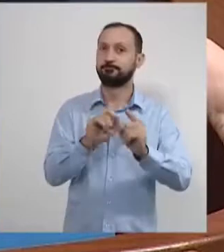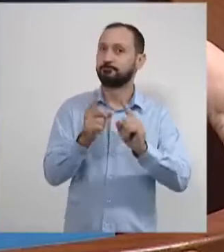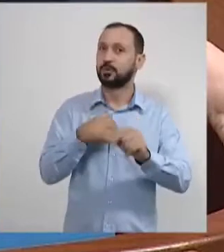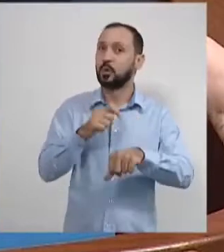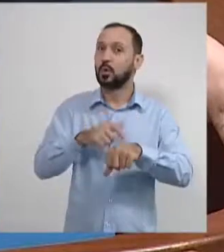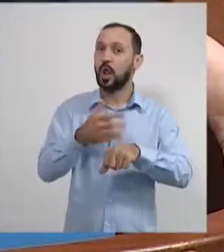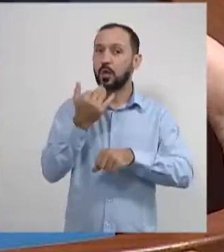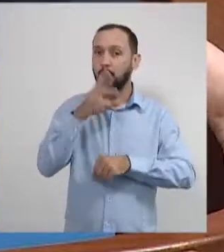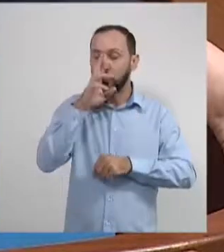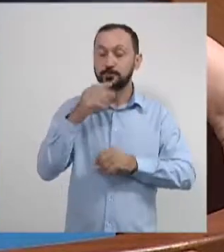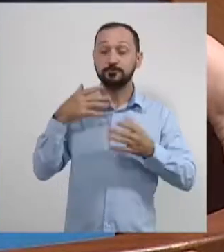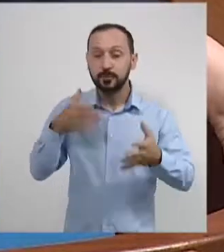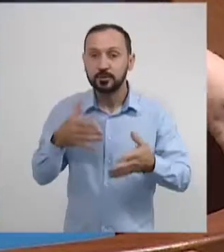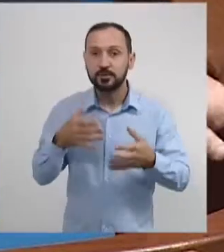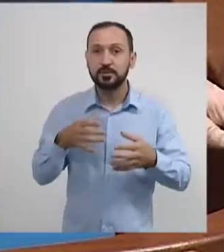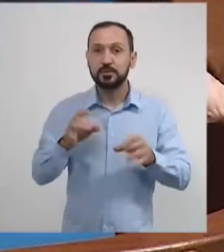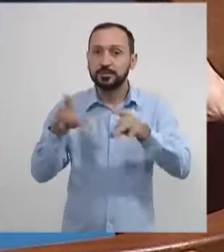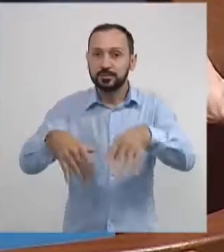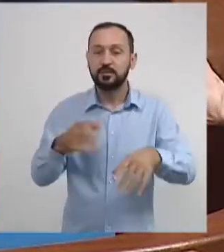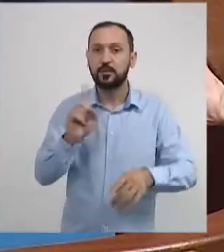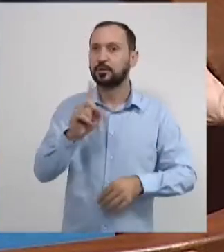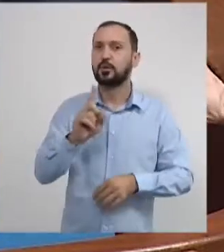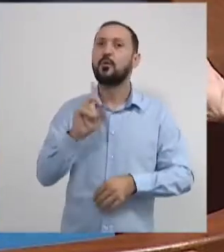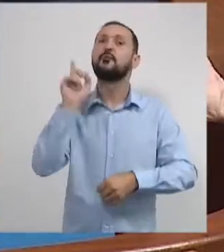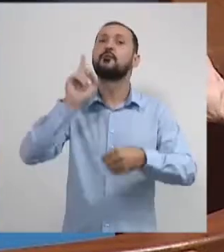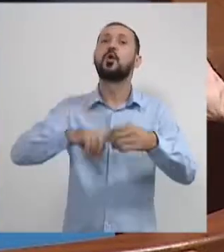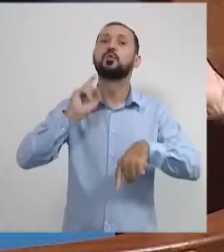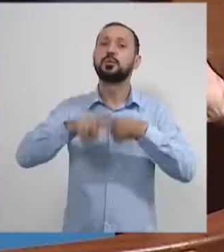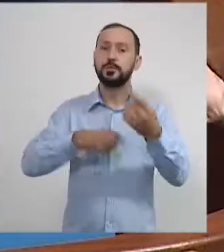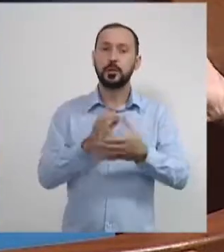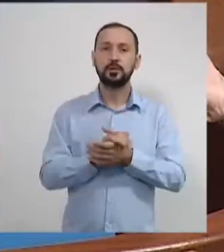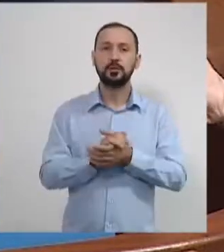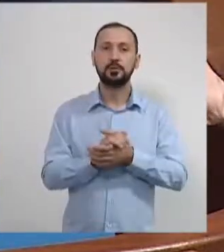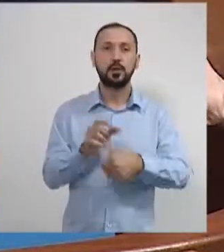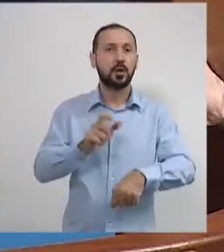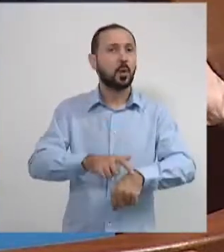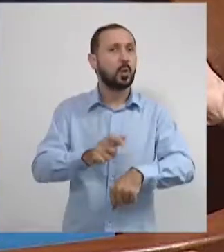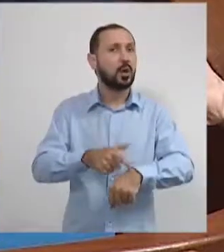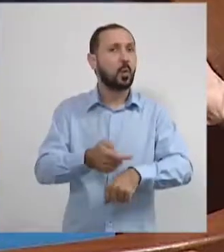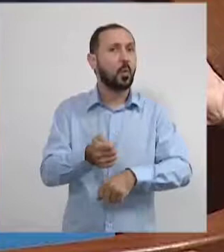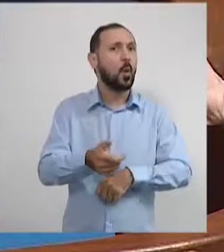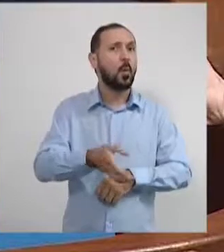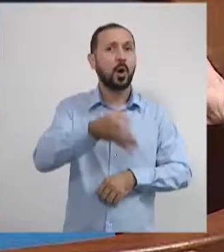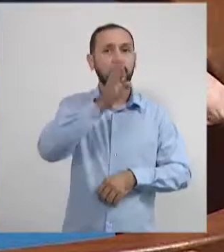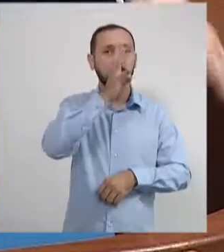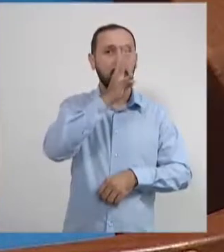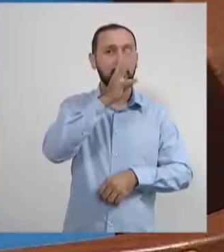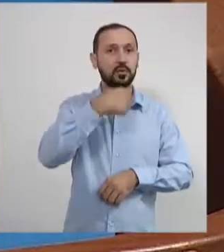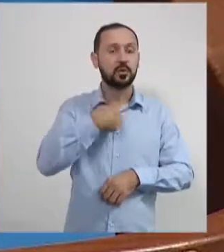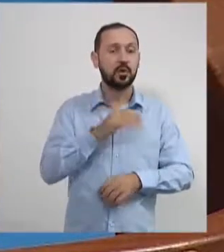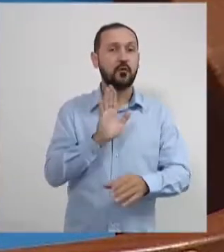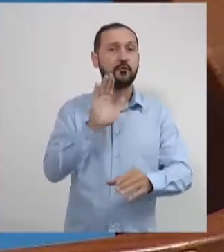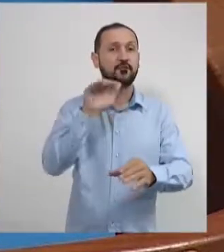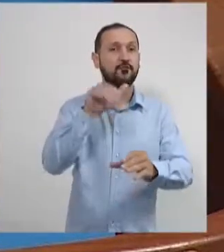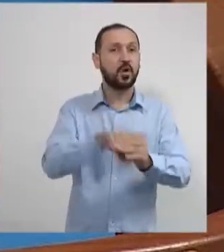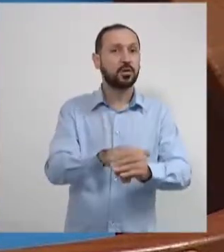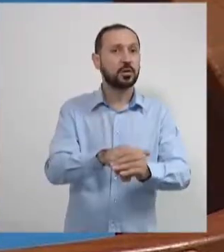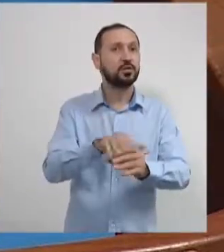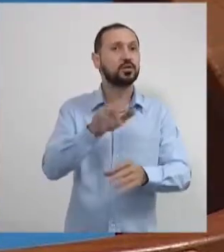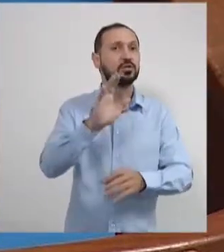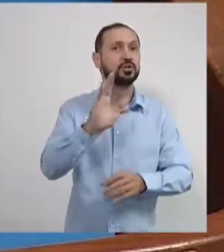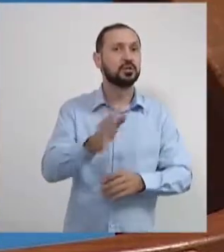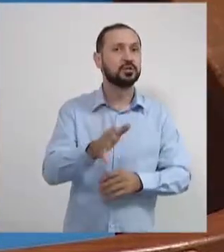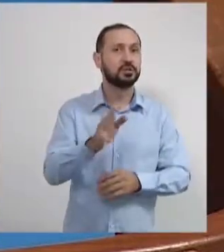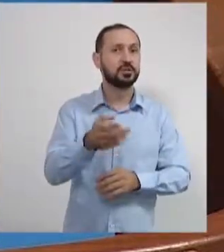do almoço, desistir, né? Falei, vou voltar mais tarde. Cheguei lá, era quase 4 horas, eu votei. Era